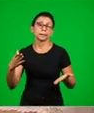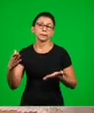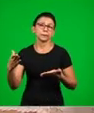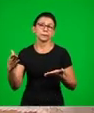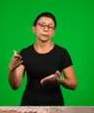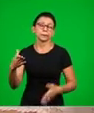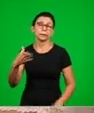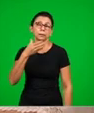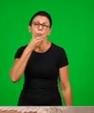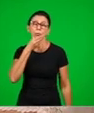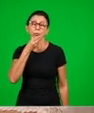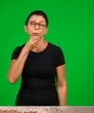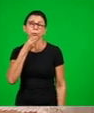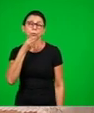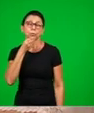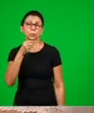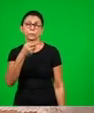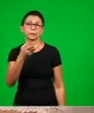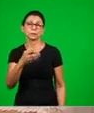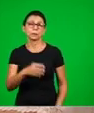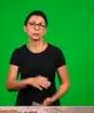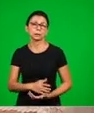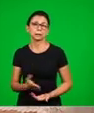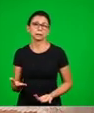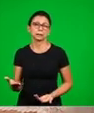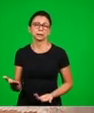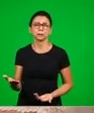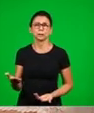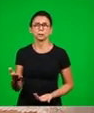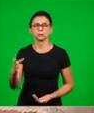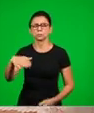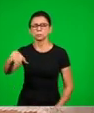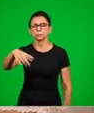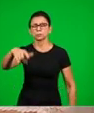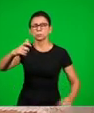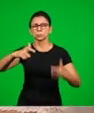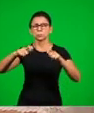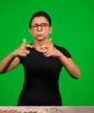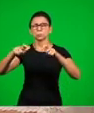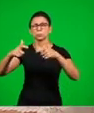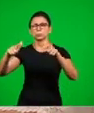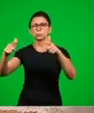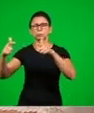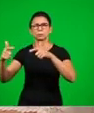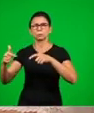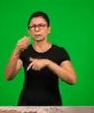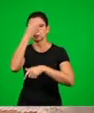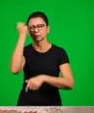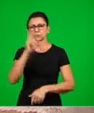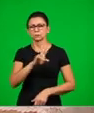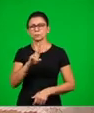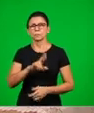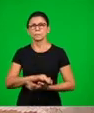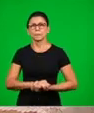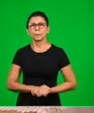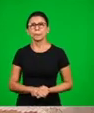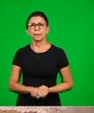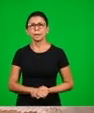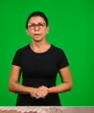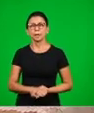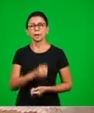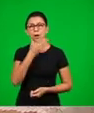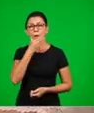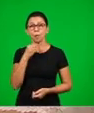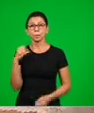um senhor aqui, que é aqui de um desembargador, sei lá o que é, varre a